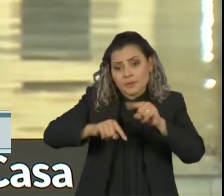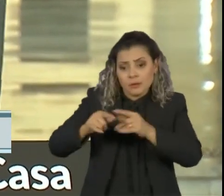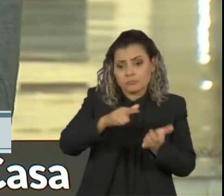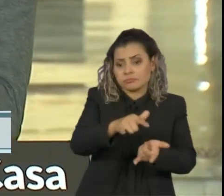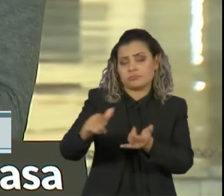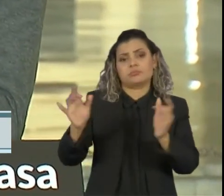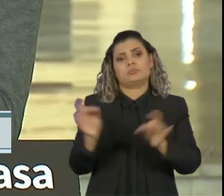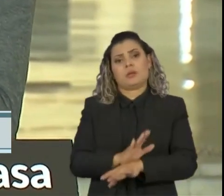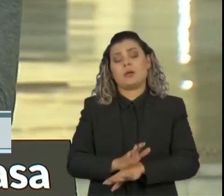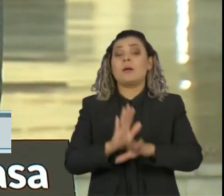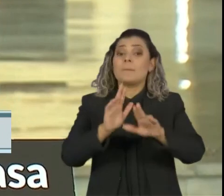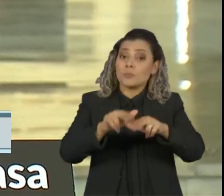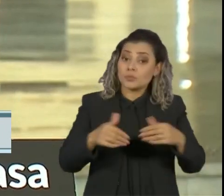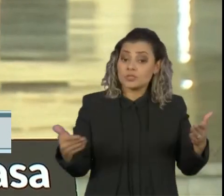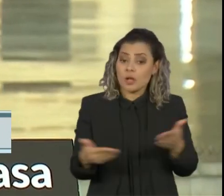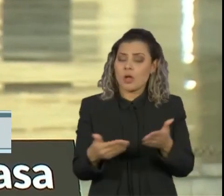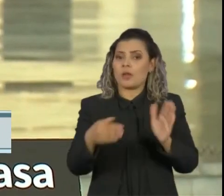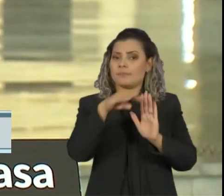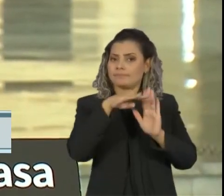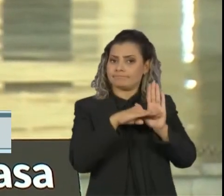essa nota técnica vai